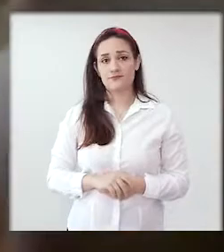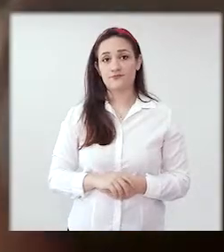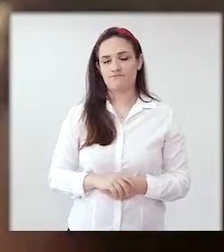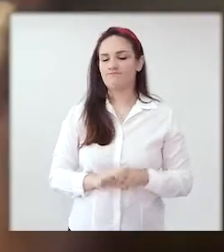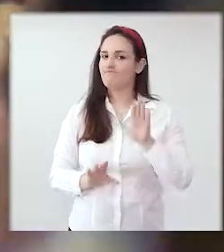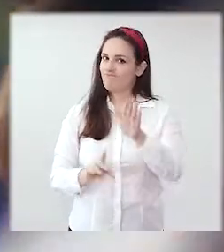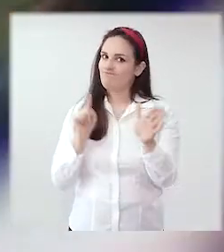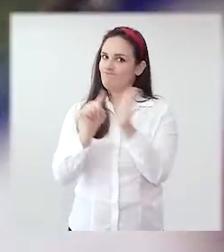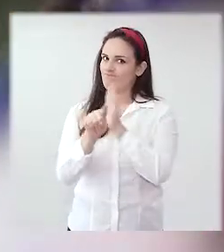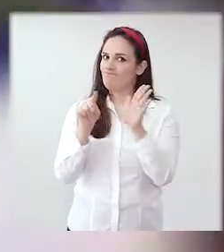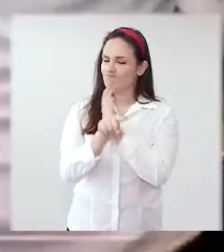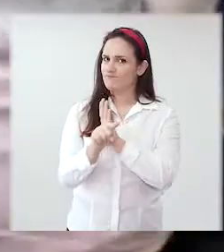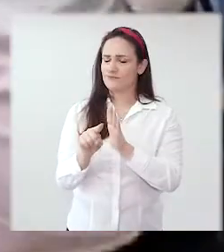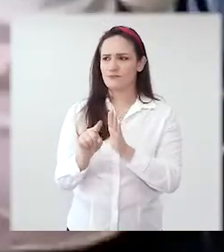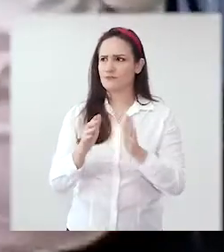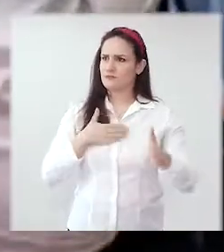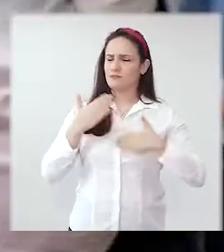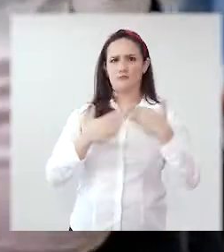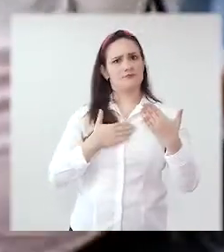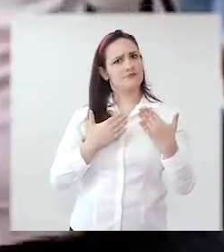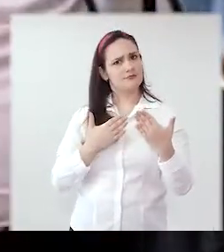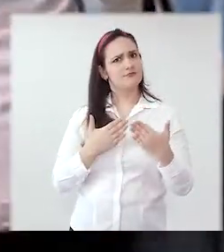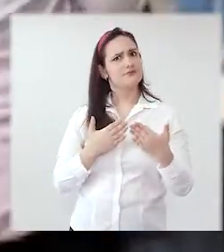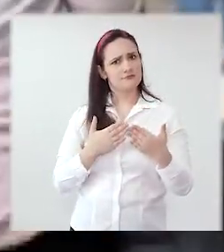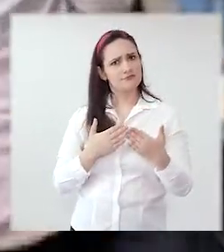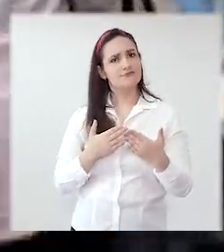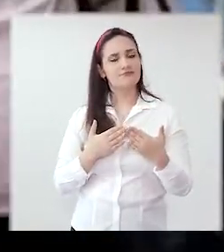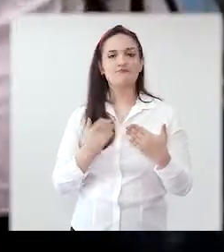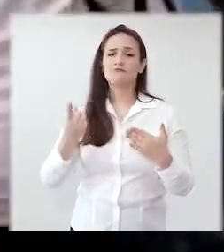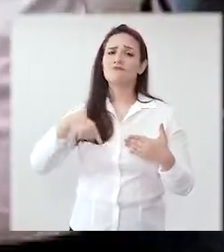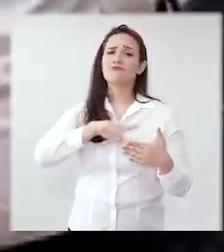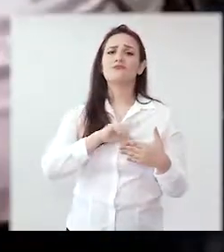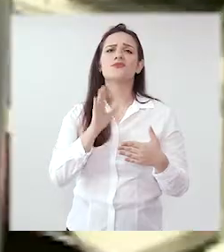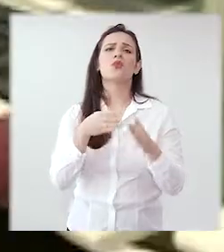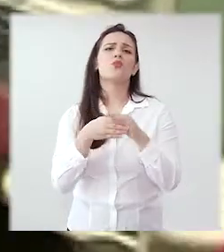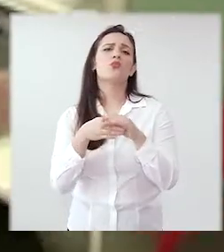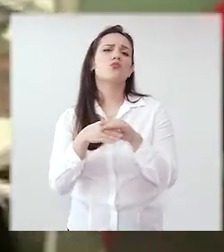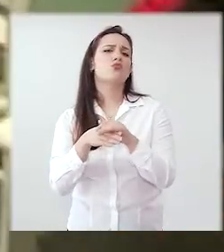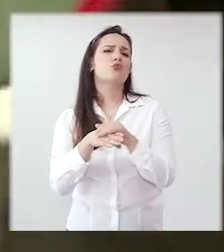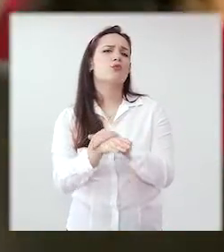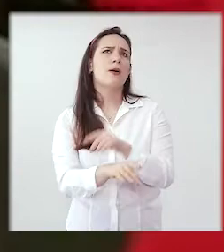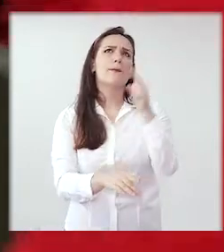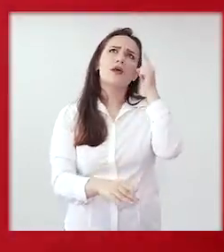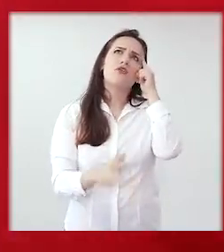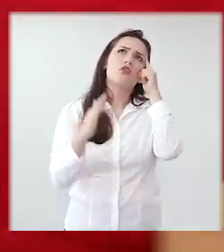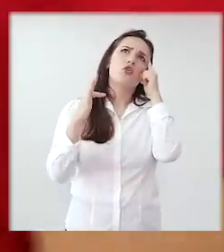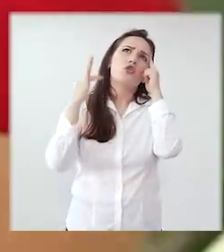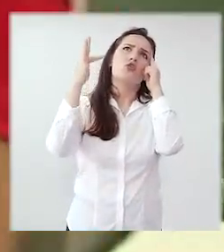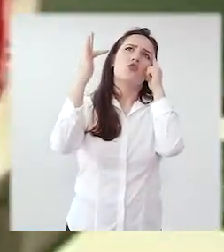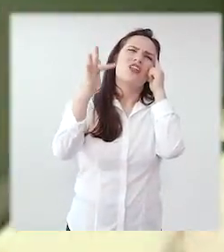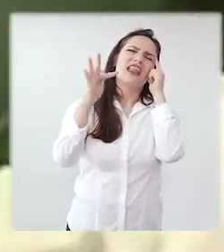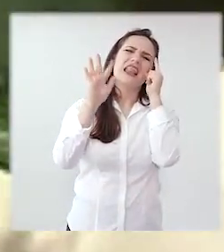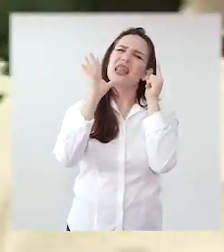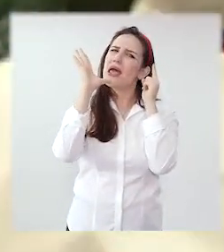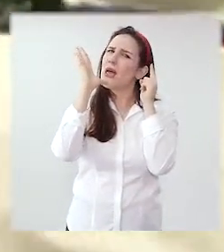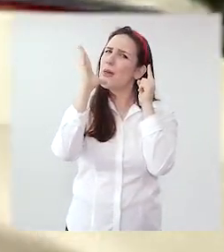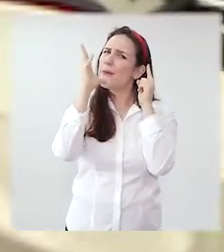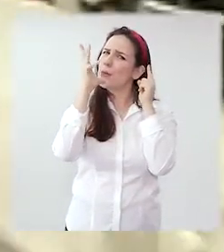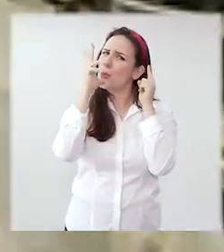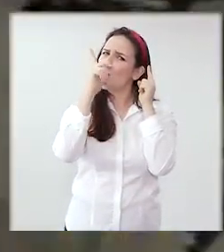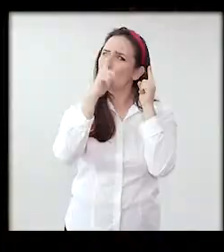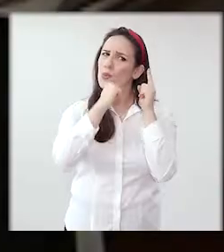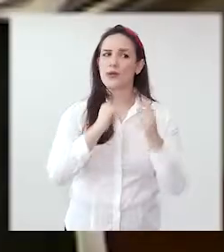A pergunta surpreende mesmo. Estamos acostumados a pensar o futuro só lá bem no